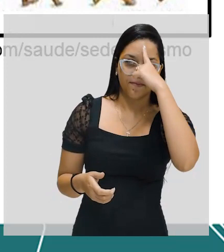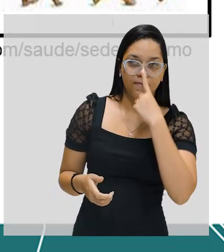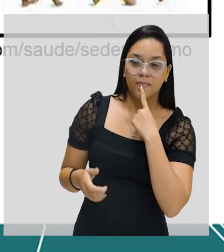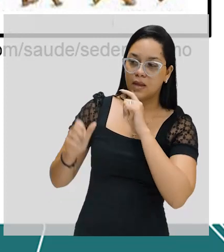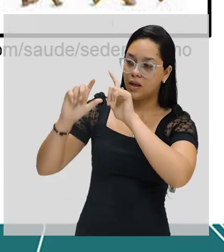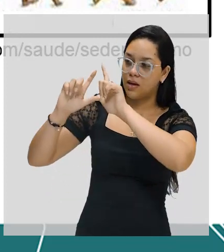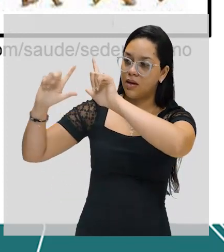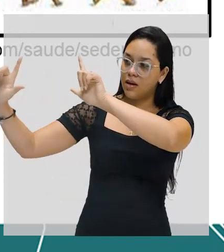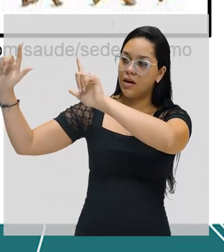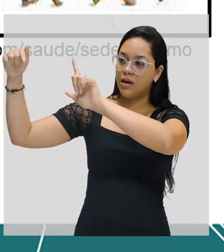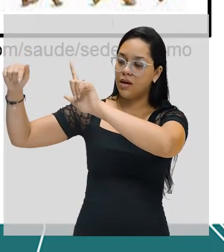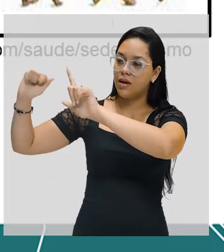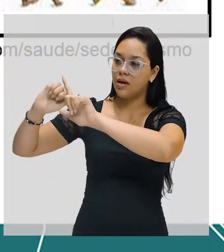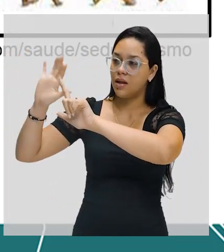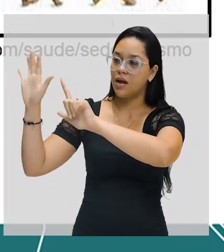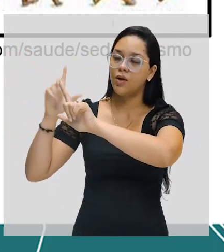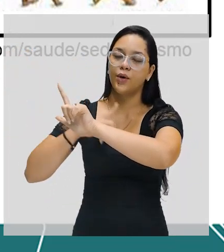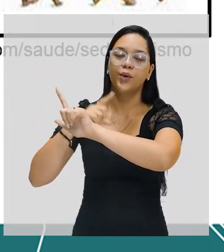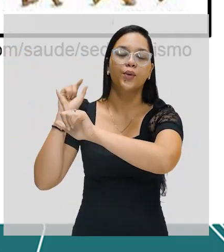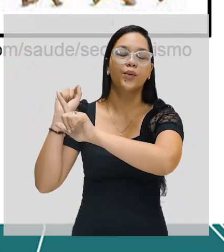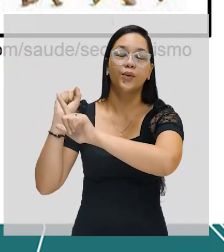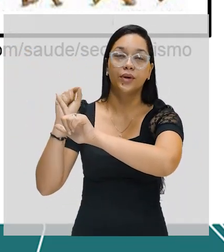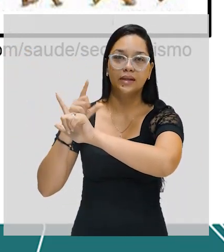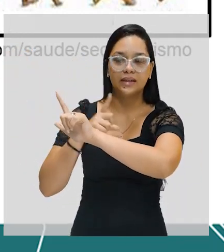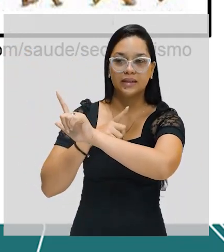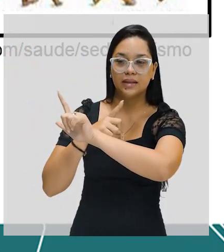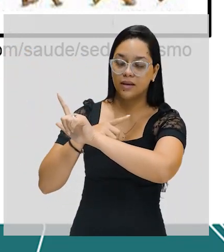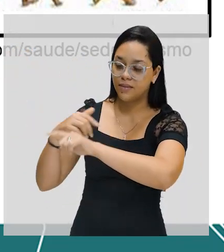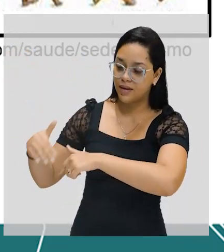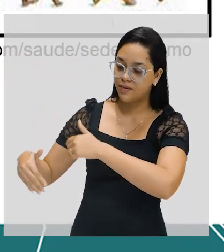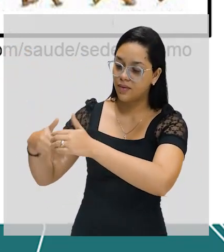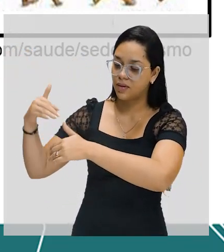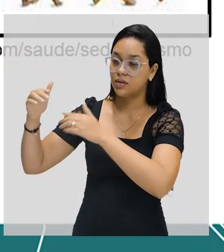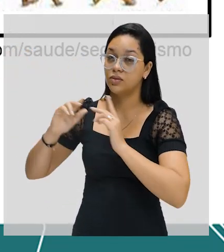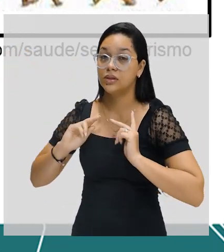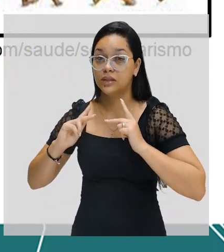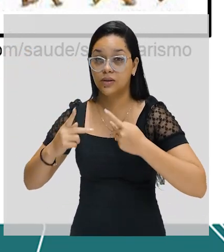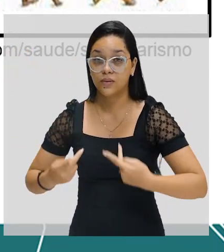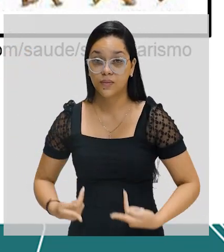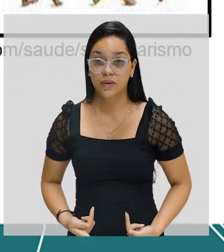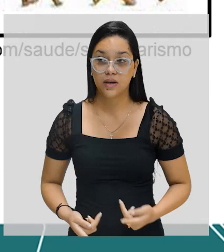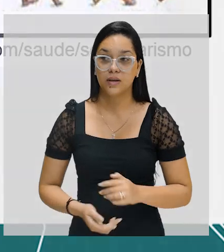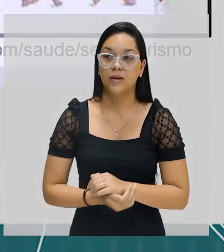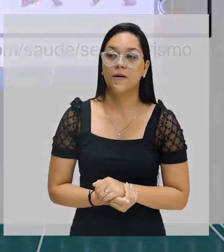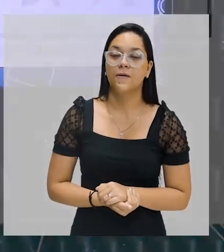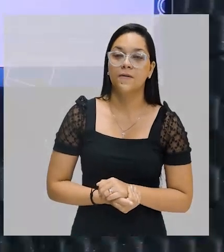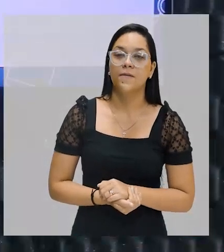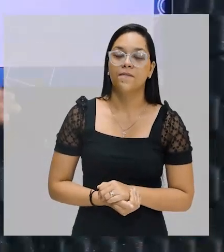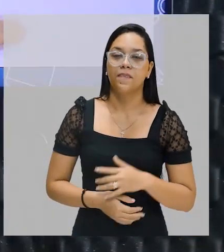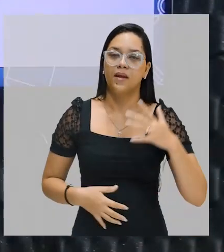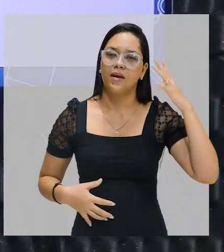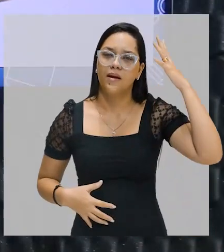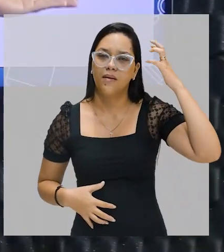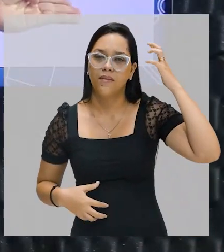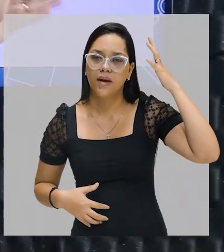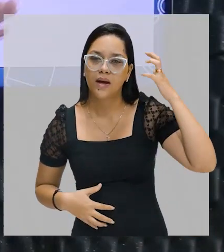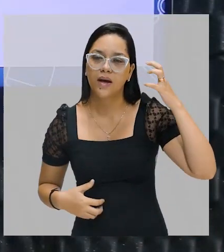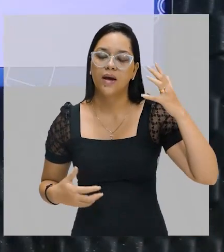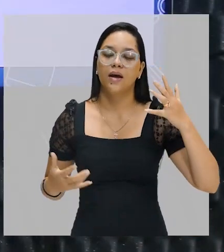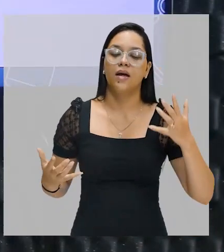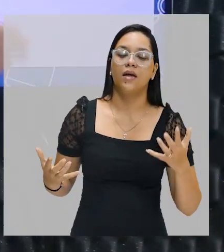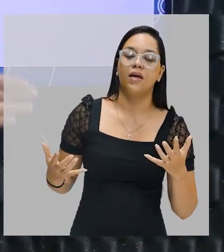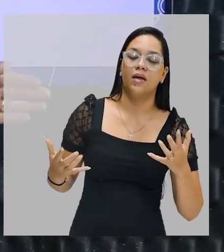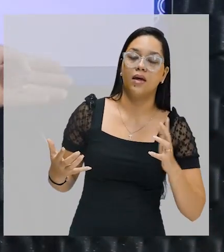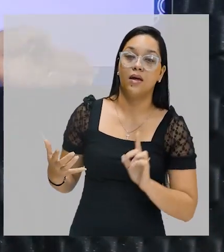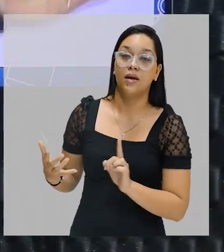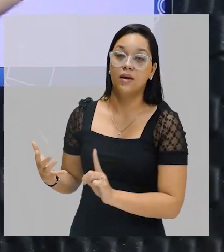aqui, claro, uma figurativa que traz aqui uma evolução do ser humano, de primata a Homo